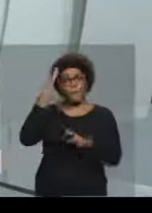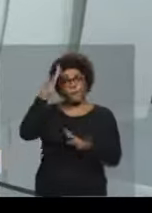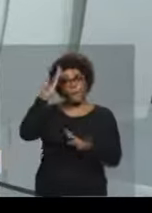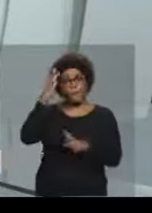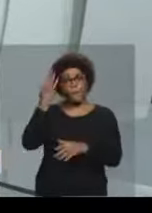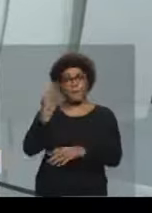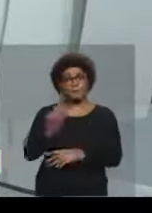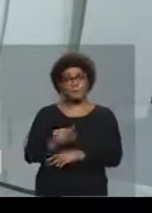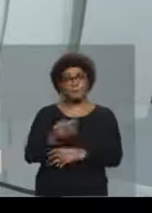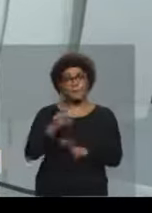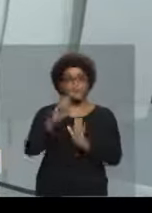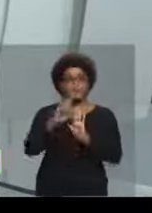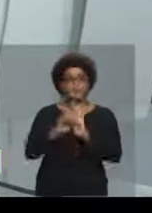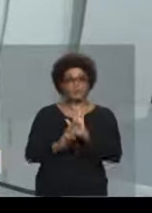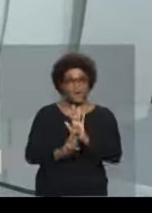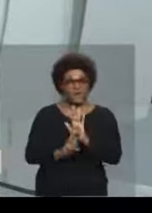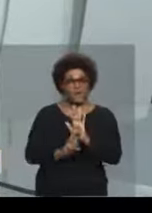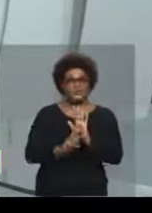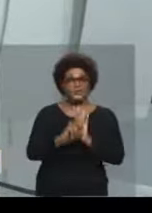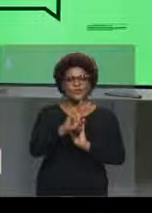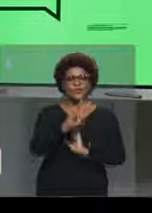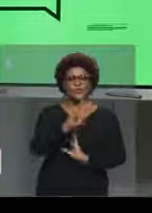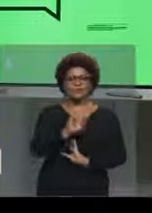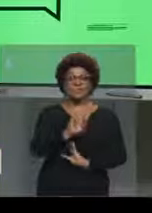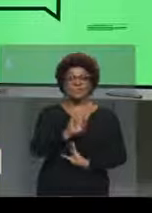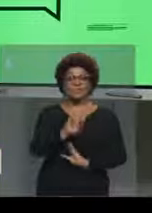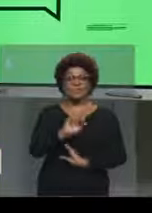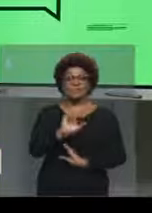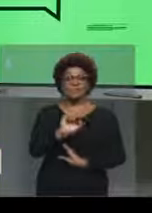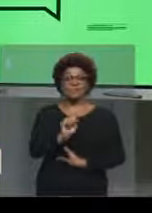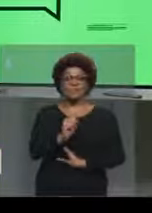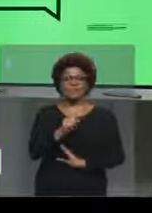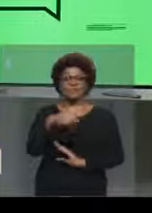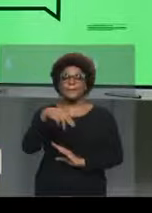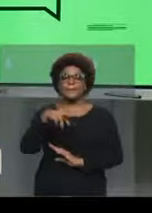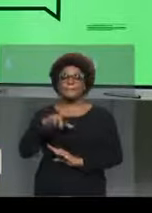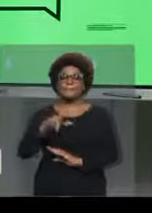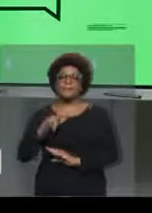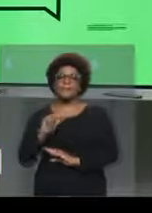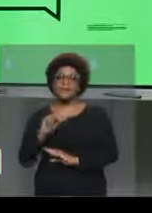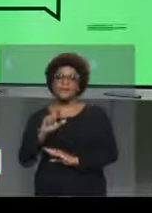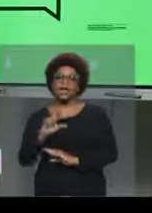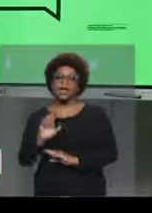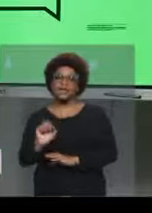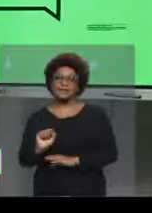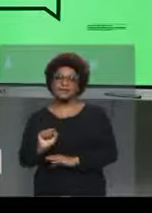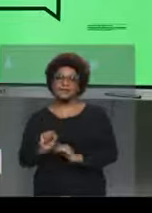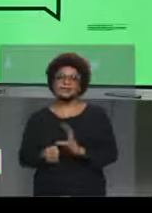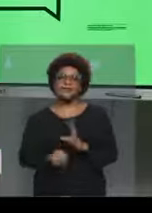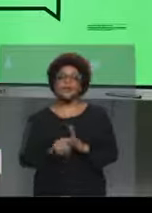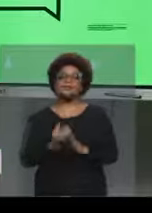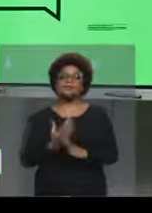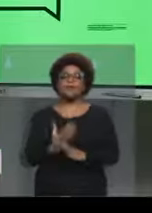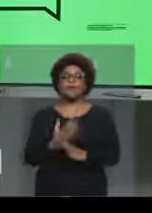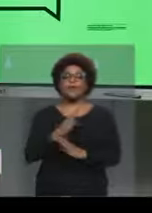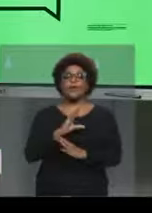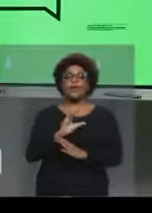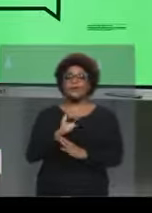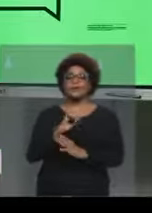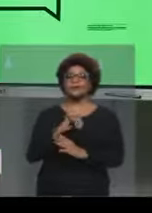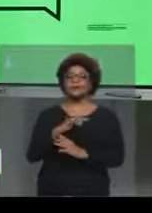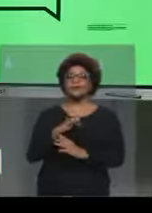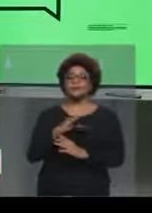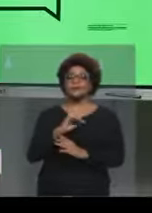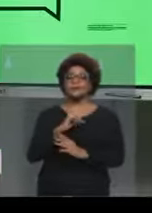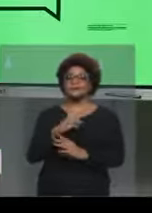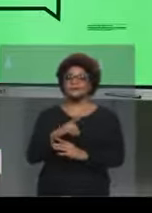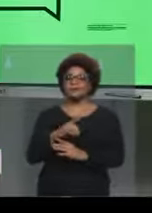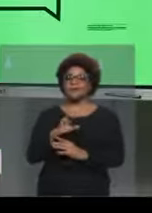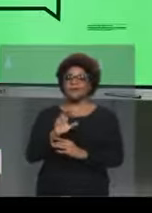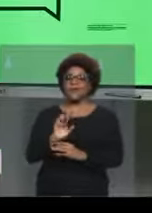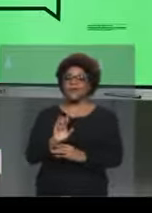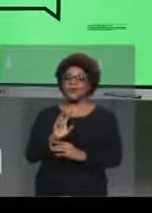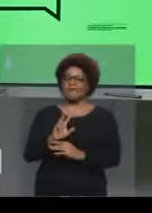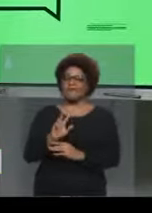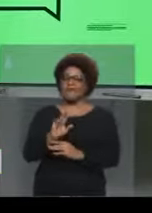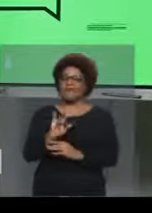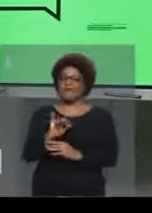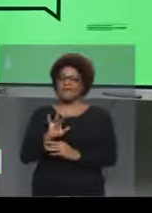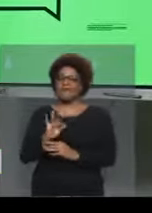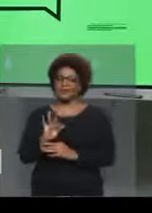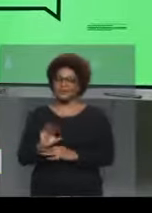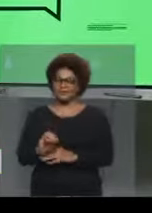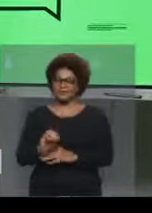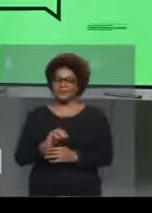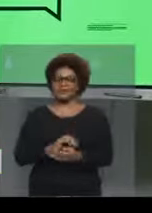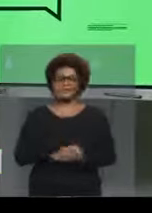Mulheres, de Conceição Evaristo. Ótimo. Obrigada, professora. Agora que já relembramos as aulas